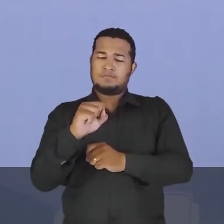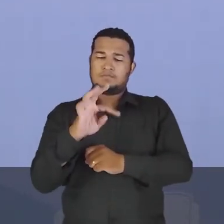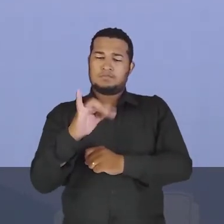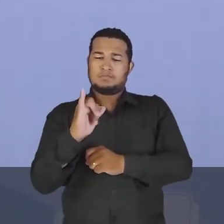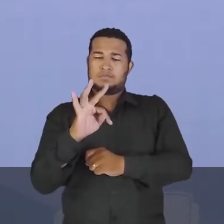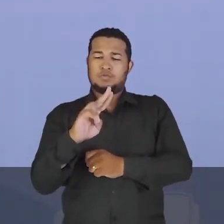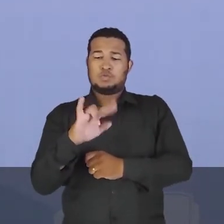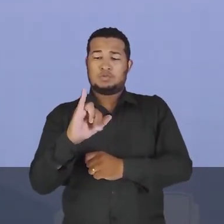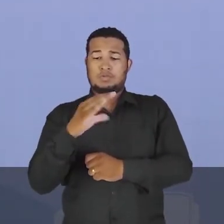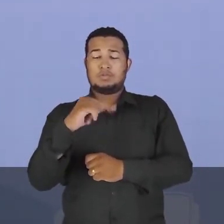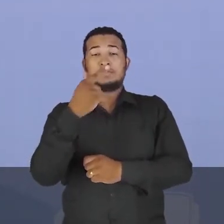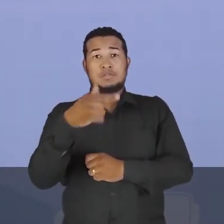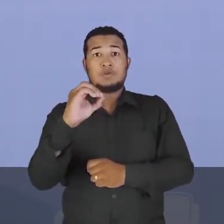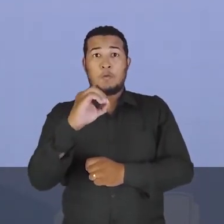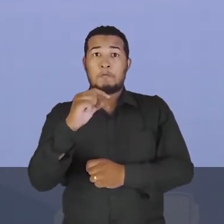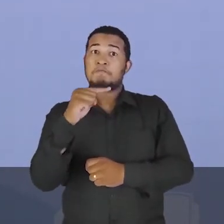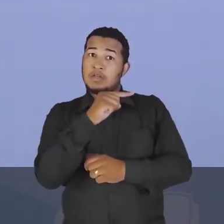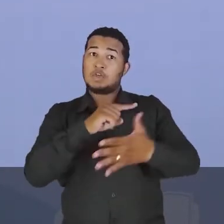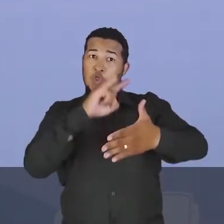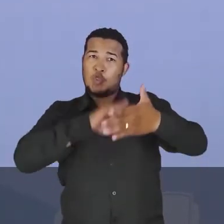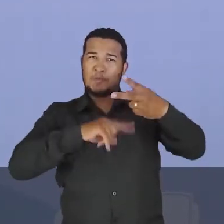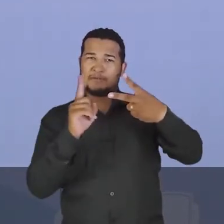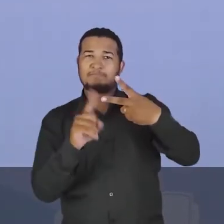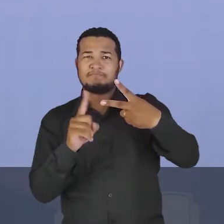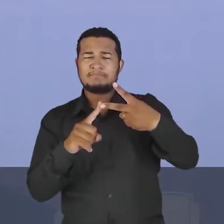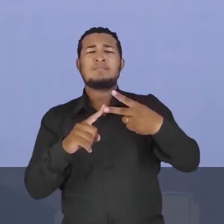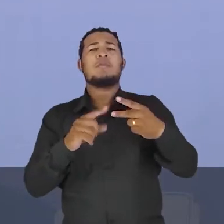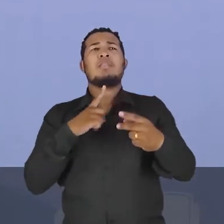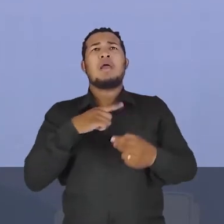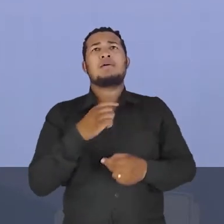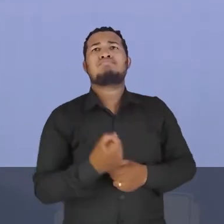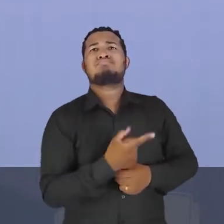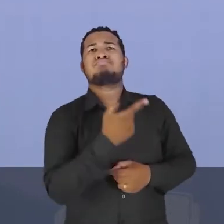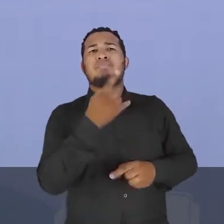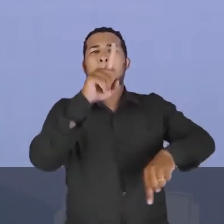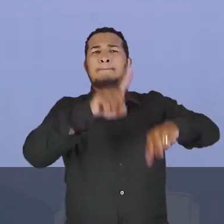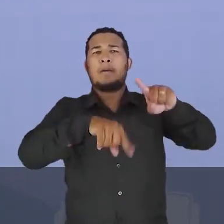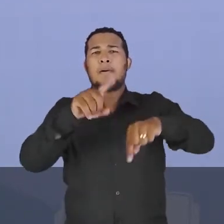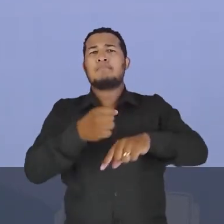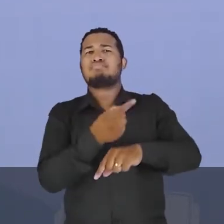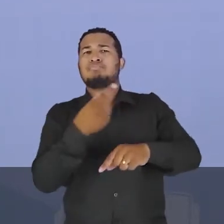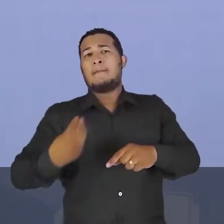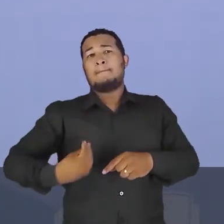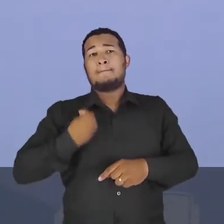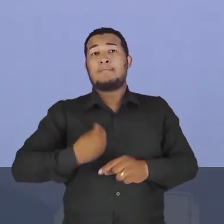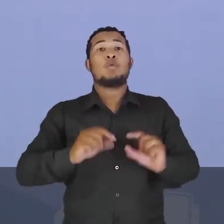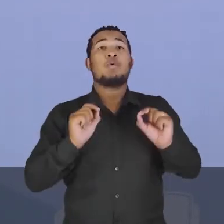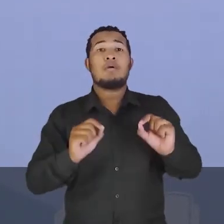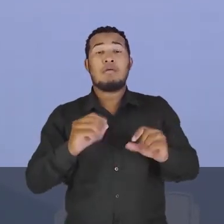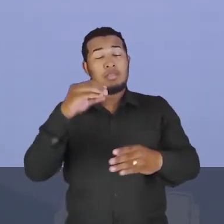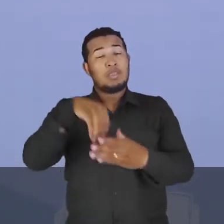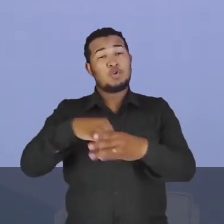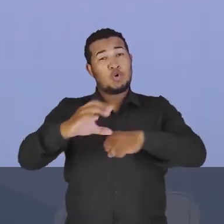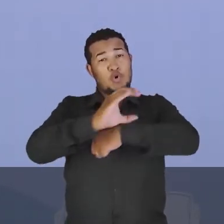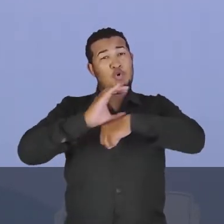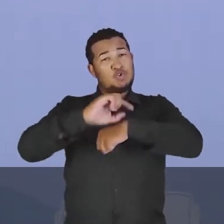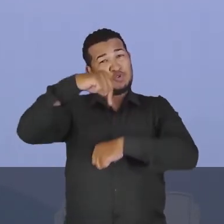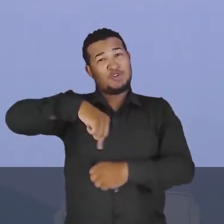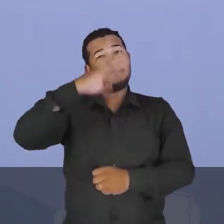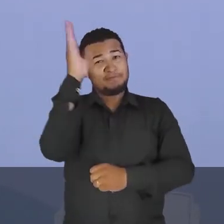documento da Declaração Universal dos Direitos Humanos, muita coisa dela, muitos elementos dela estão presentes ali na nossa Constituição